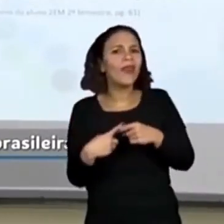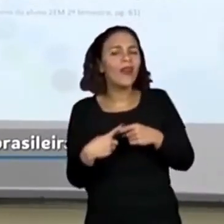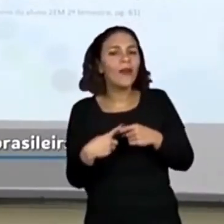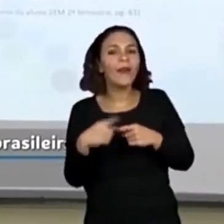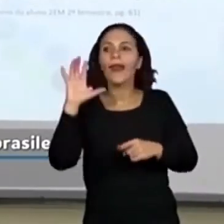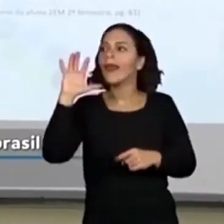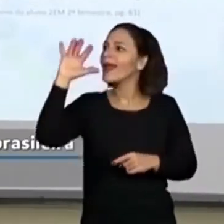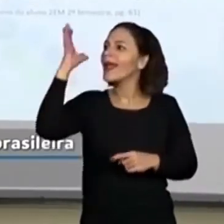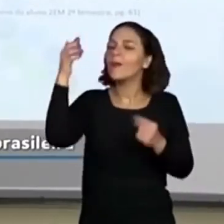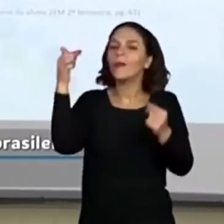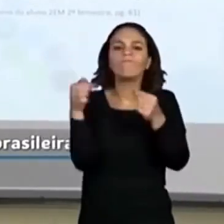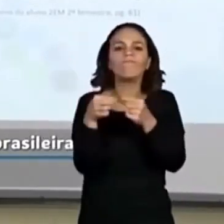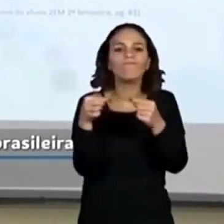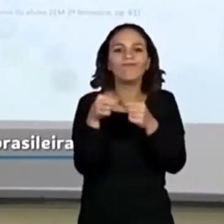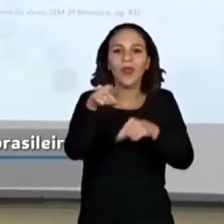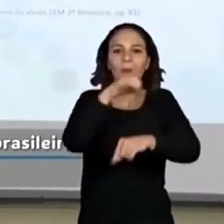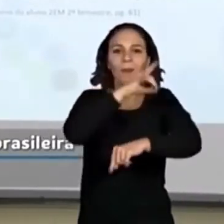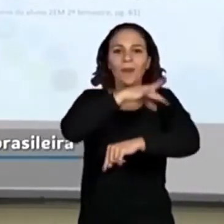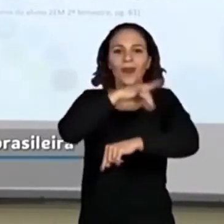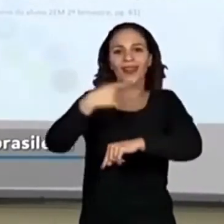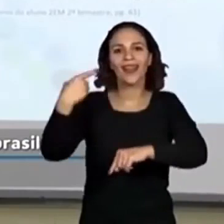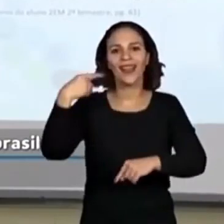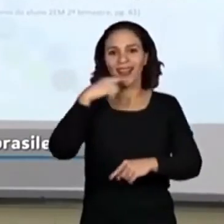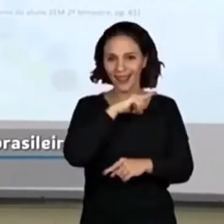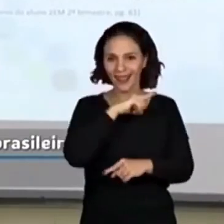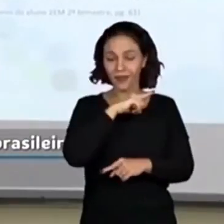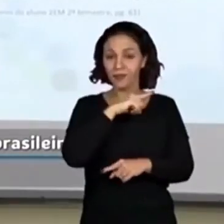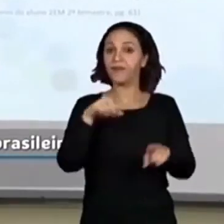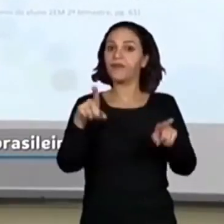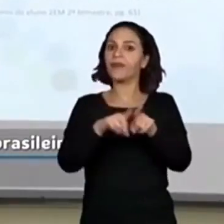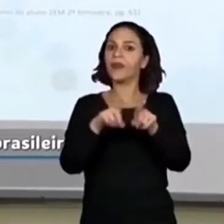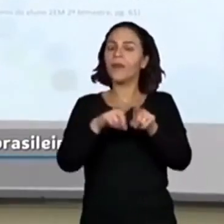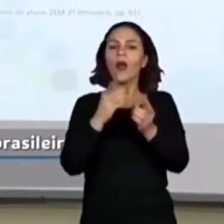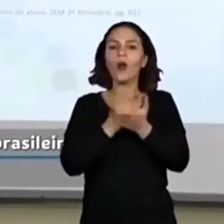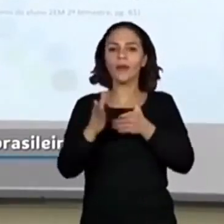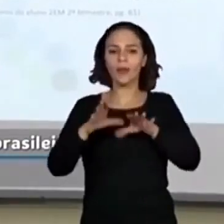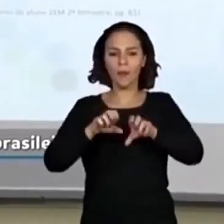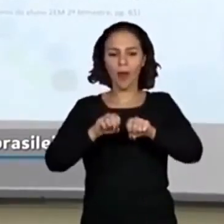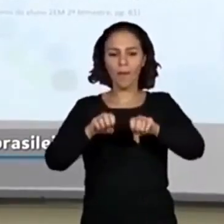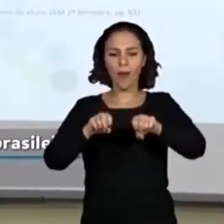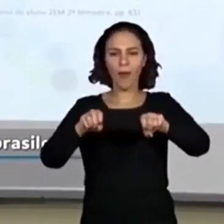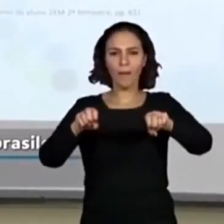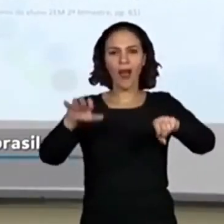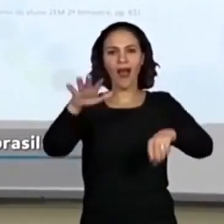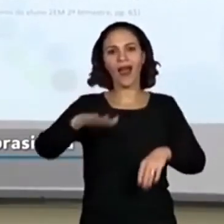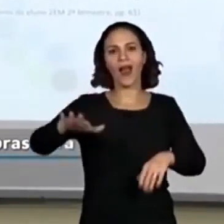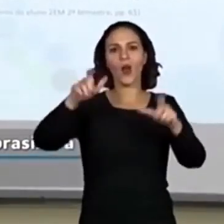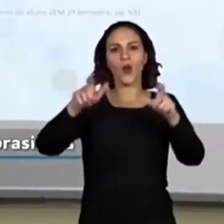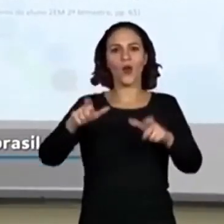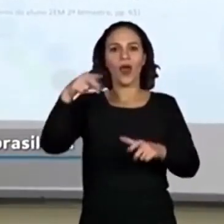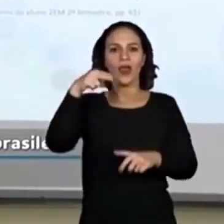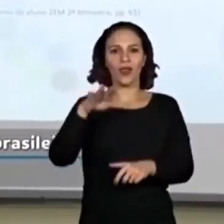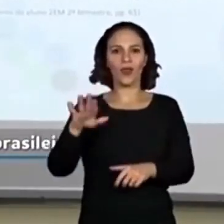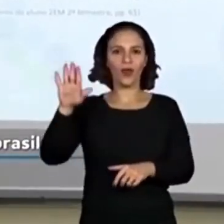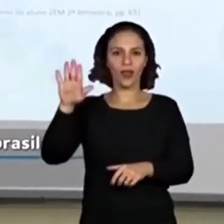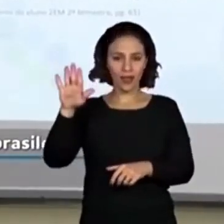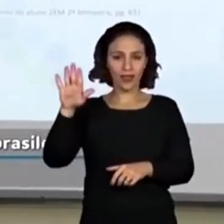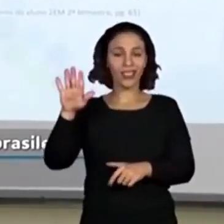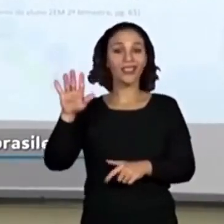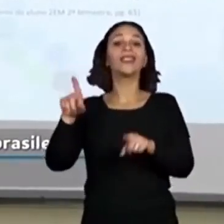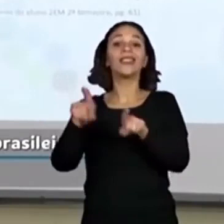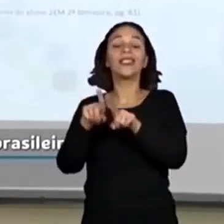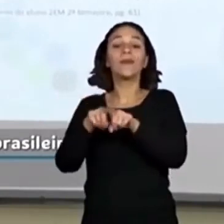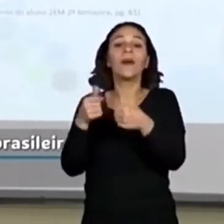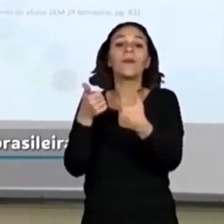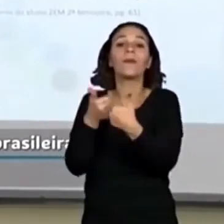clima favorecia e também eles começaram a ocupação na região Nordeste, e que ficava também mais